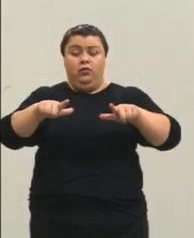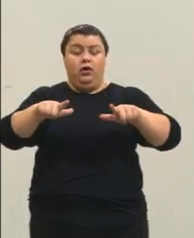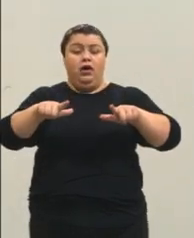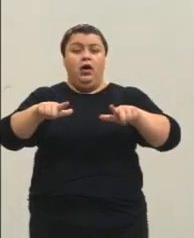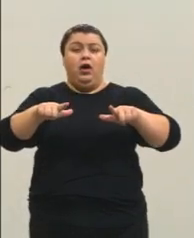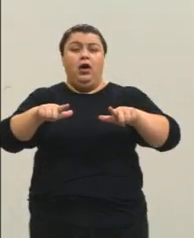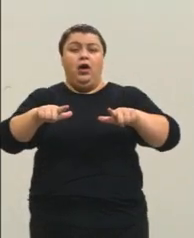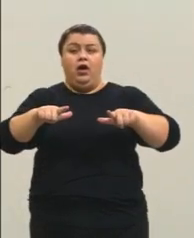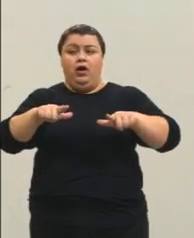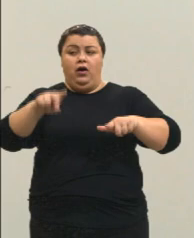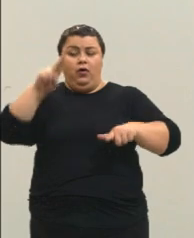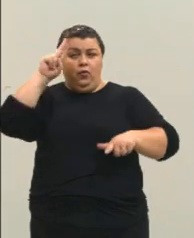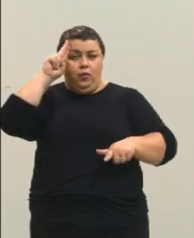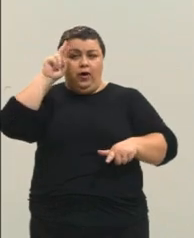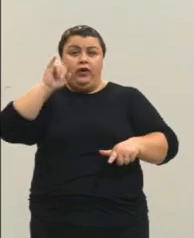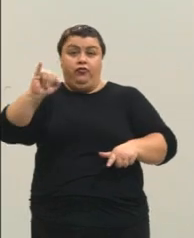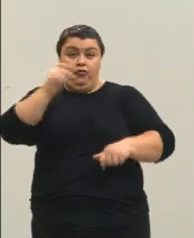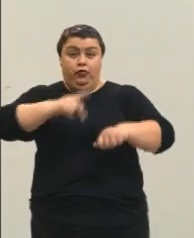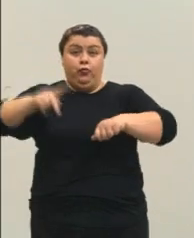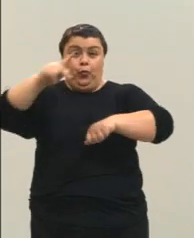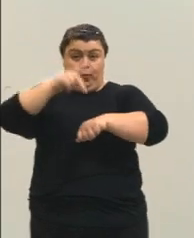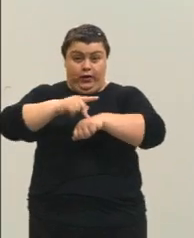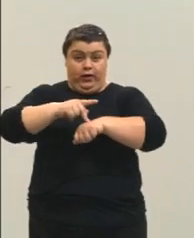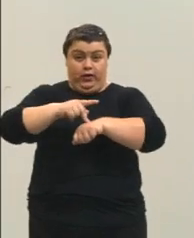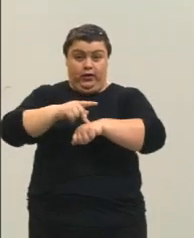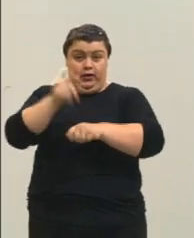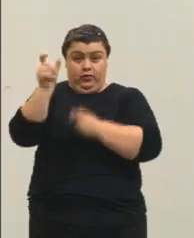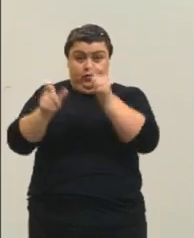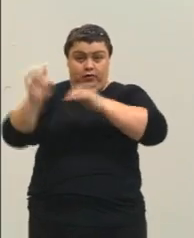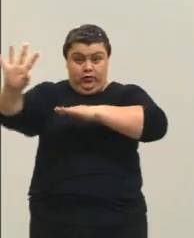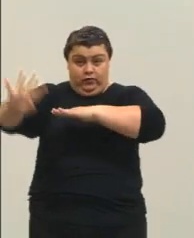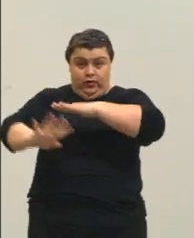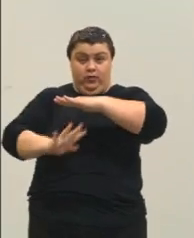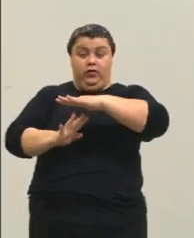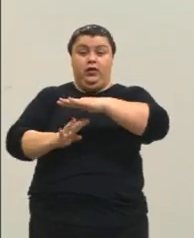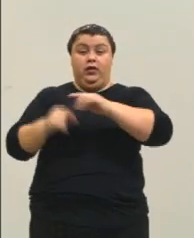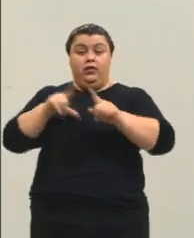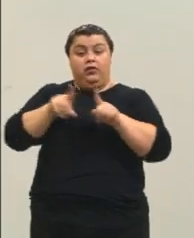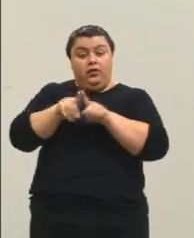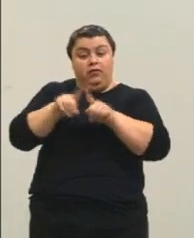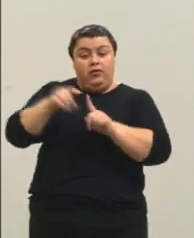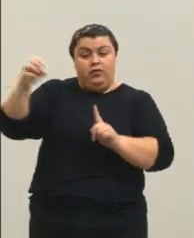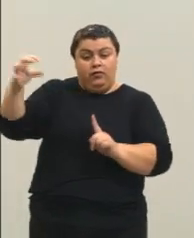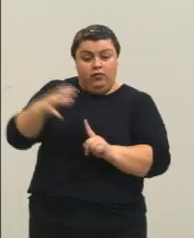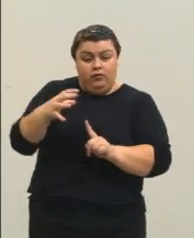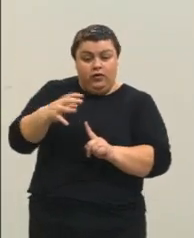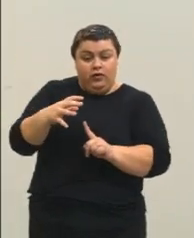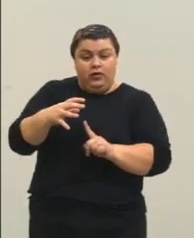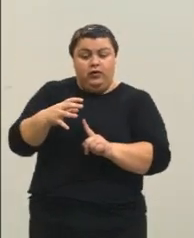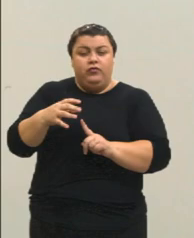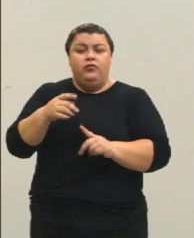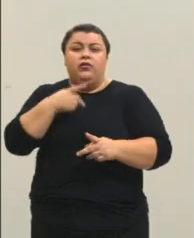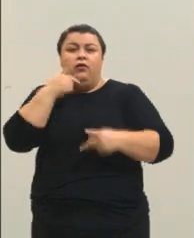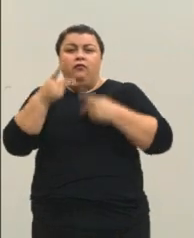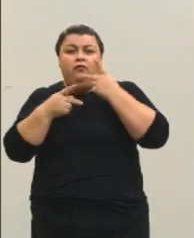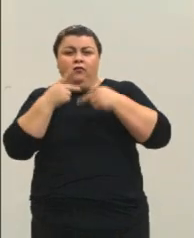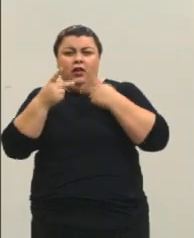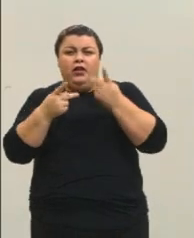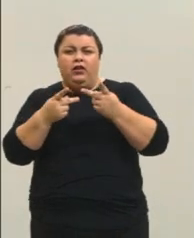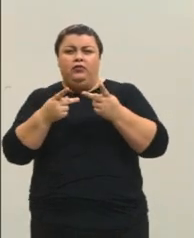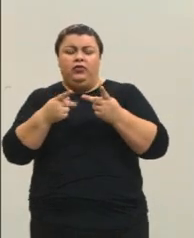nossa forma de pronunciar essas palavras e pensar ao contrário do que os portugueses estavam falando né de reclamar que a gente tava se